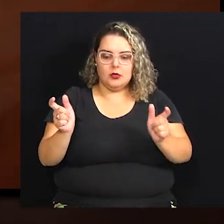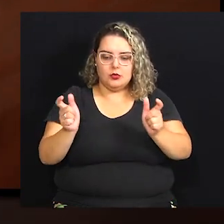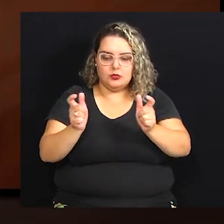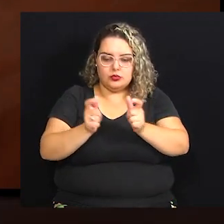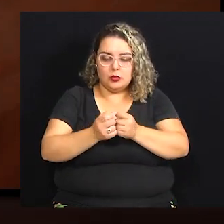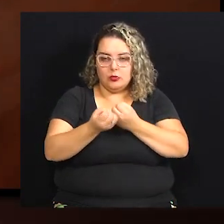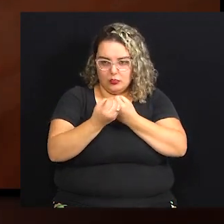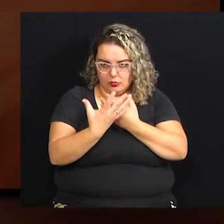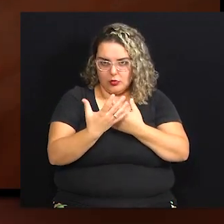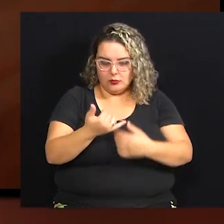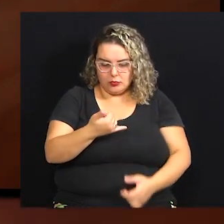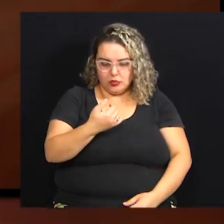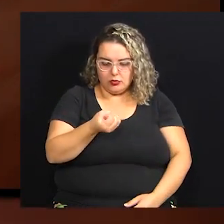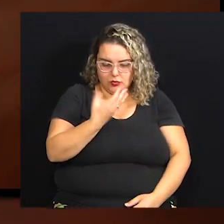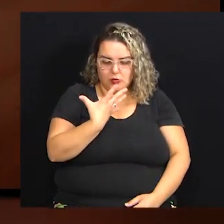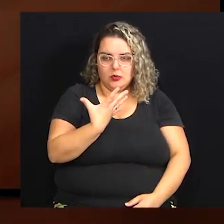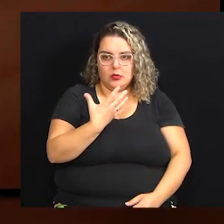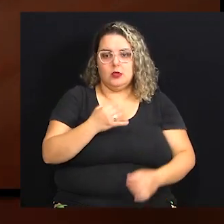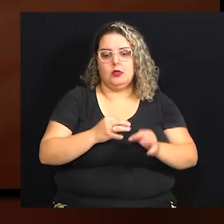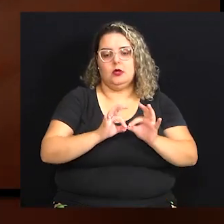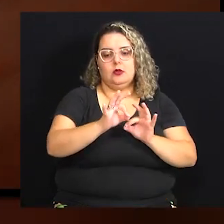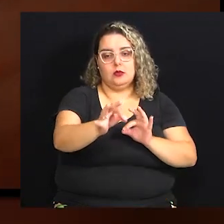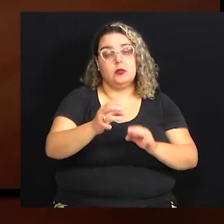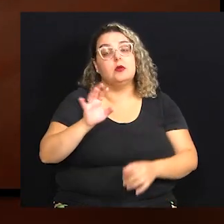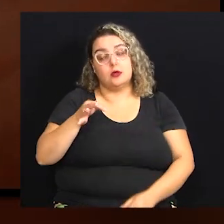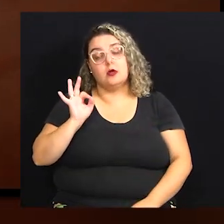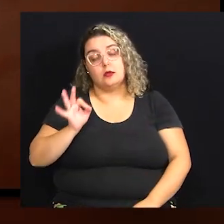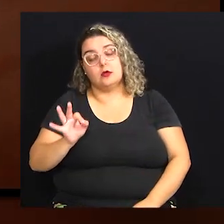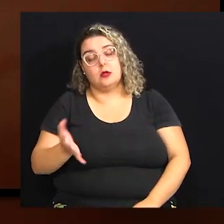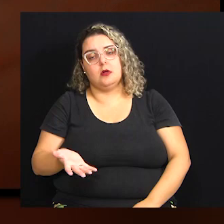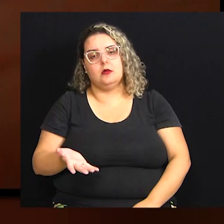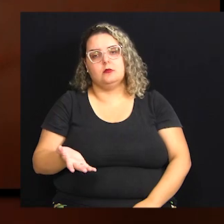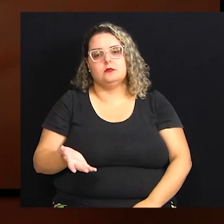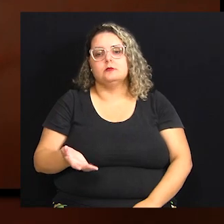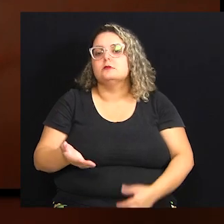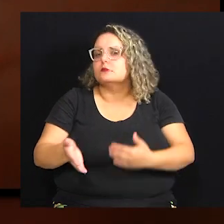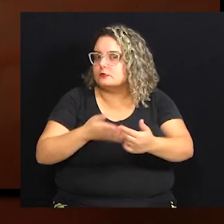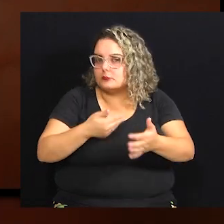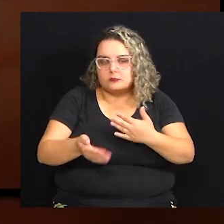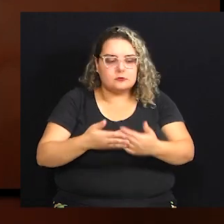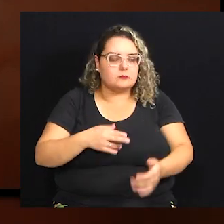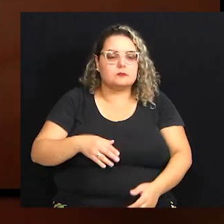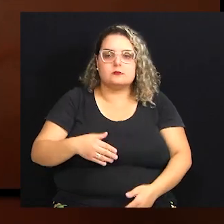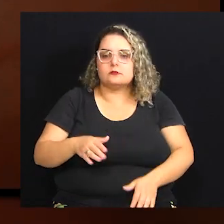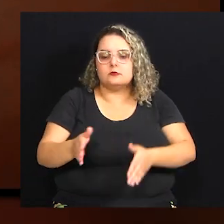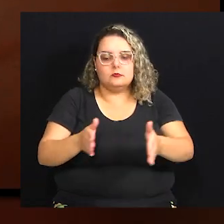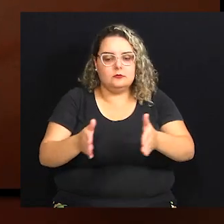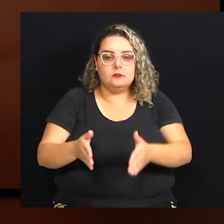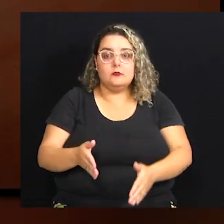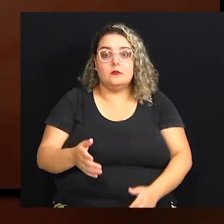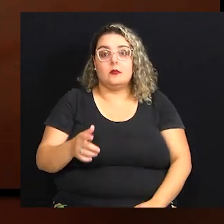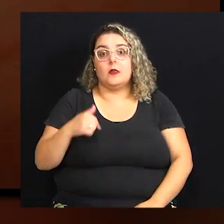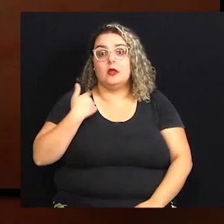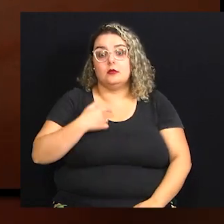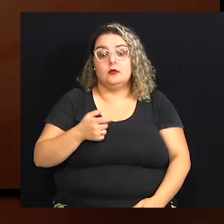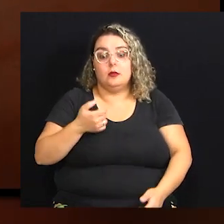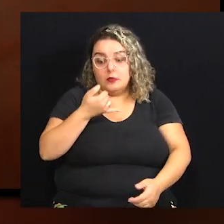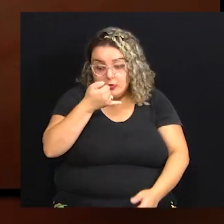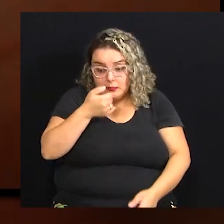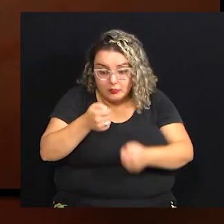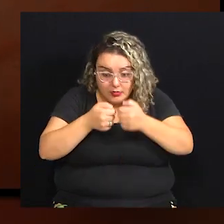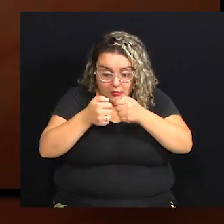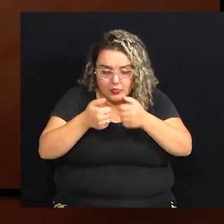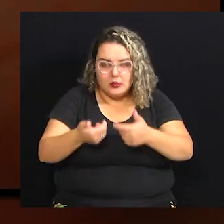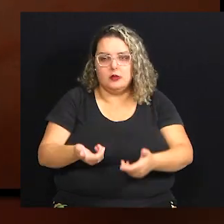o brilho e deixa o celular longe, que é o ideal. Inclusive, é ideal para qualquer momento, tá? É que a gente não fique